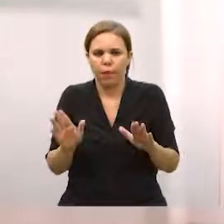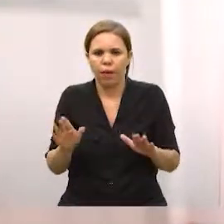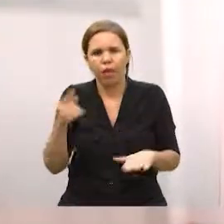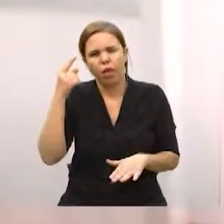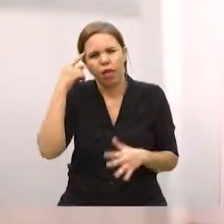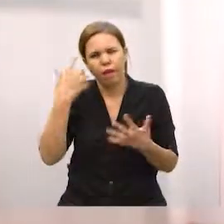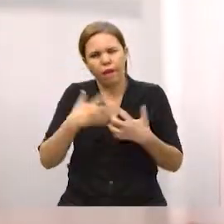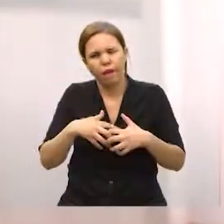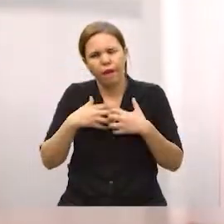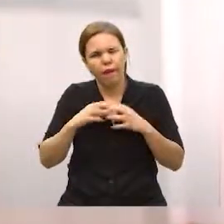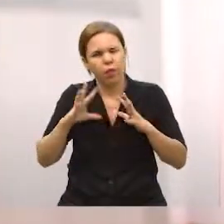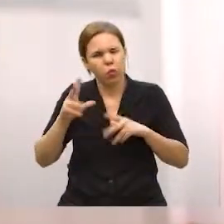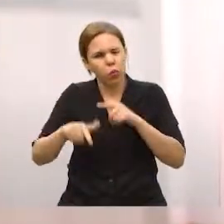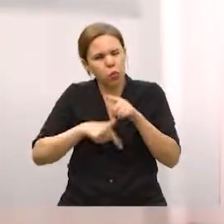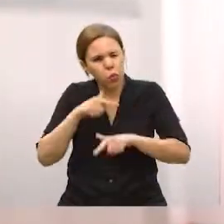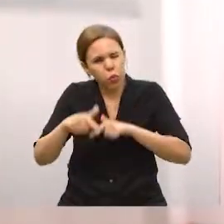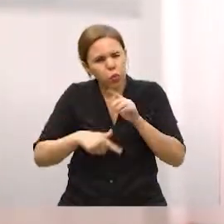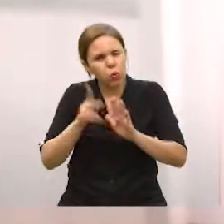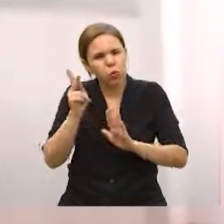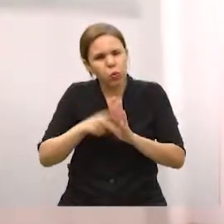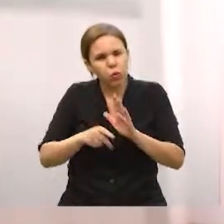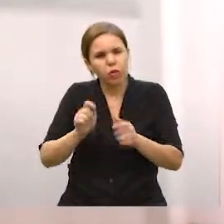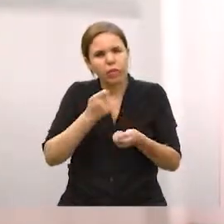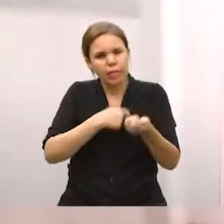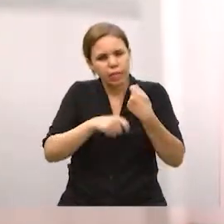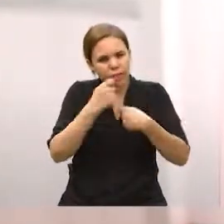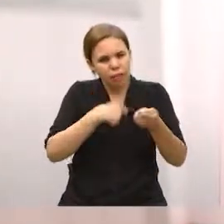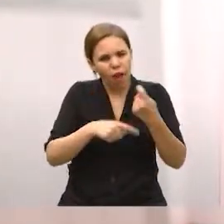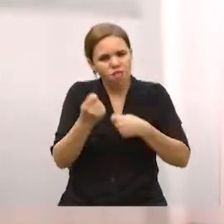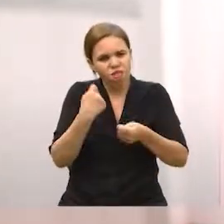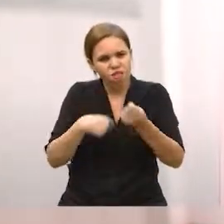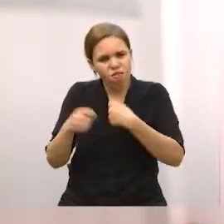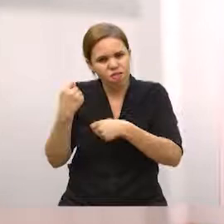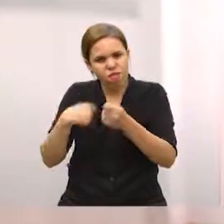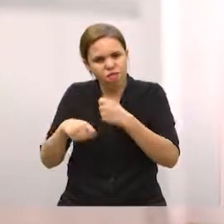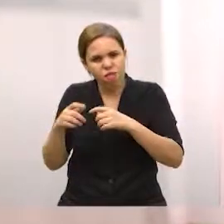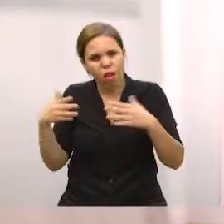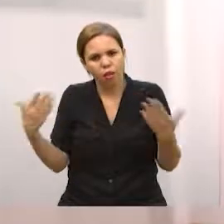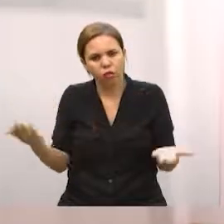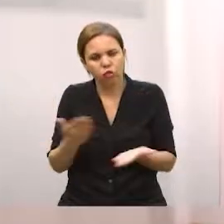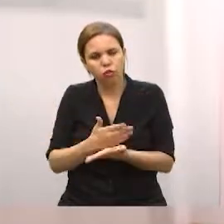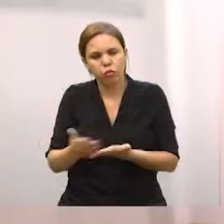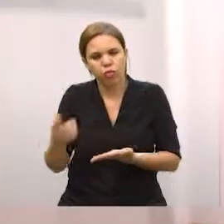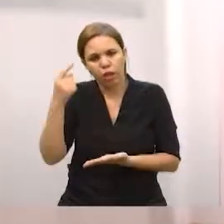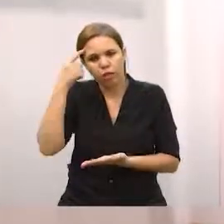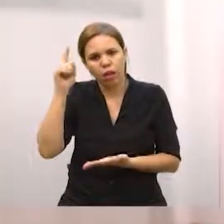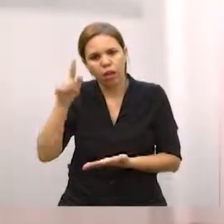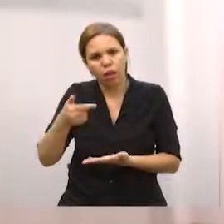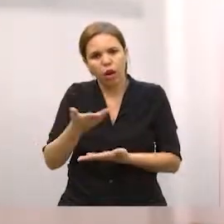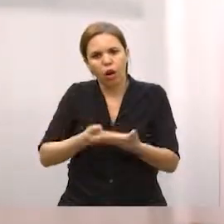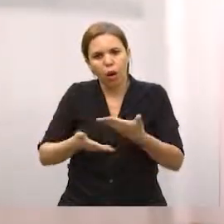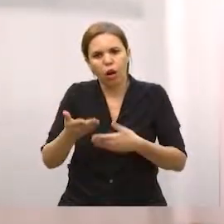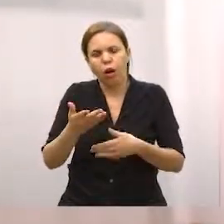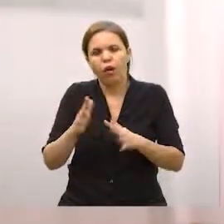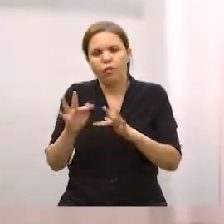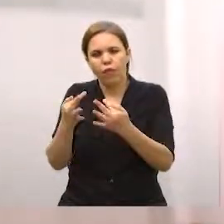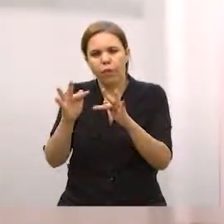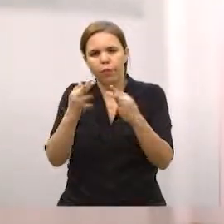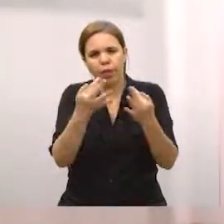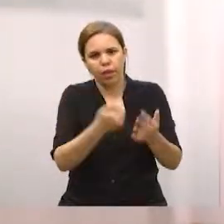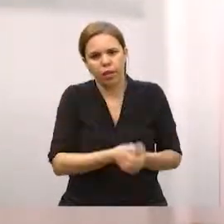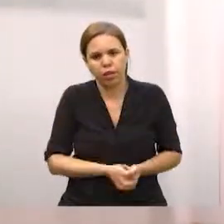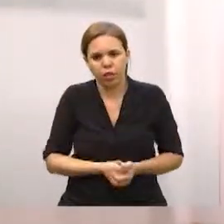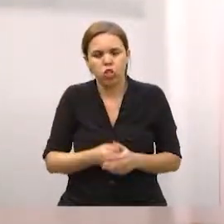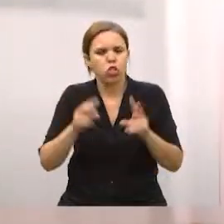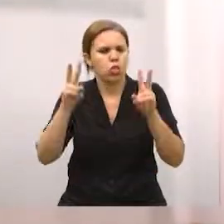aberta, foi hora de repensar todo o projeto e a administração do negócio. Quando eu comecei, a ideia era compartilhar com